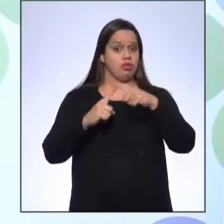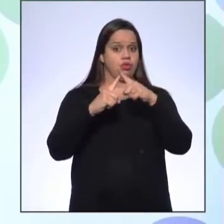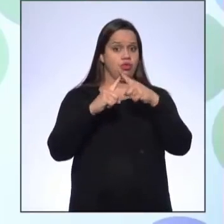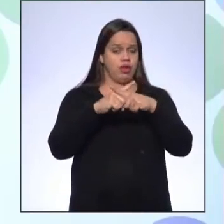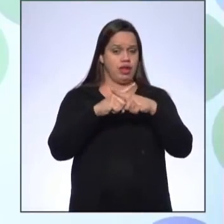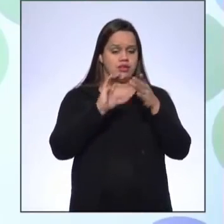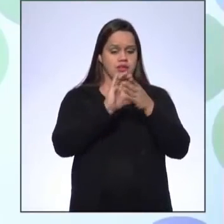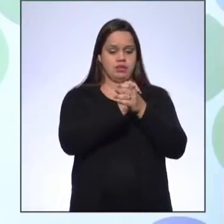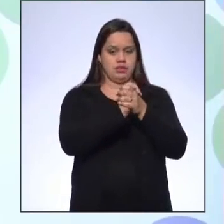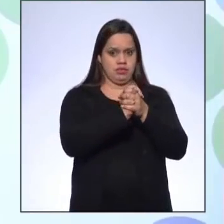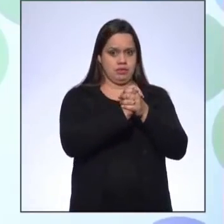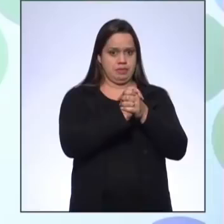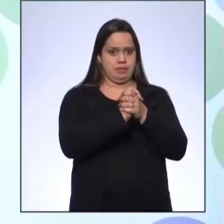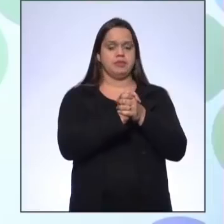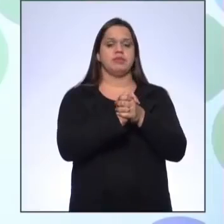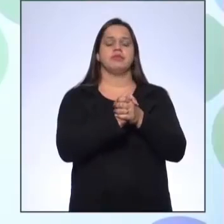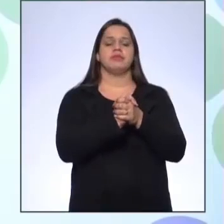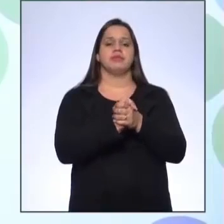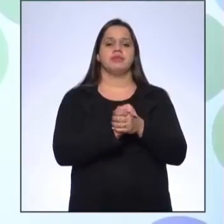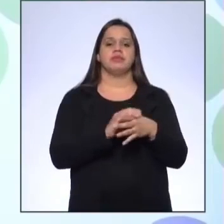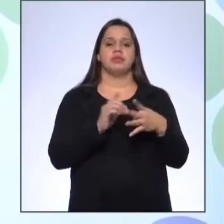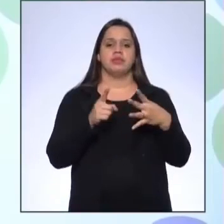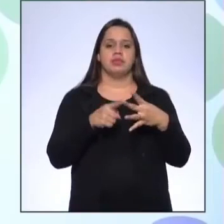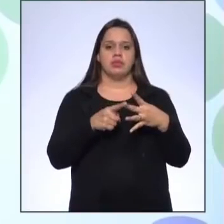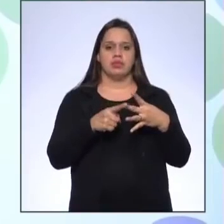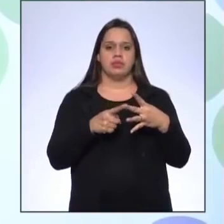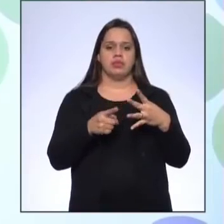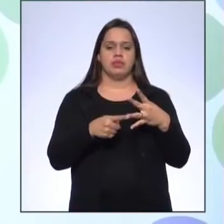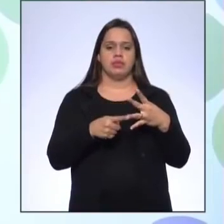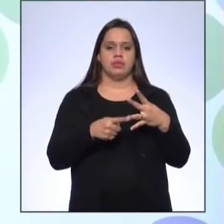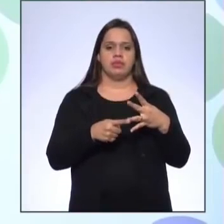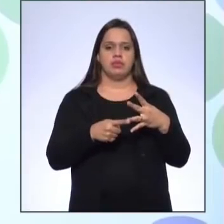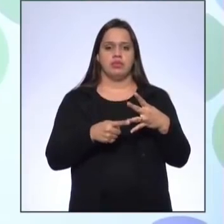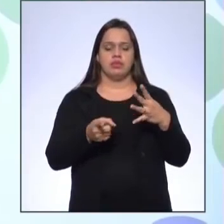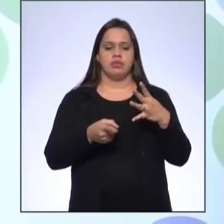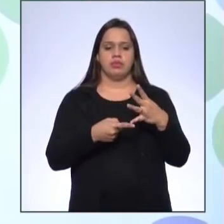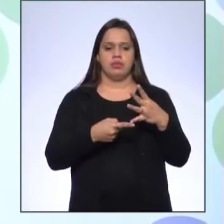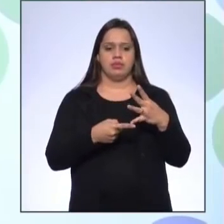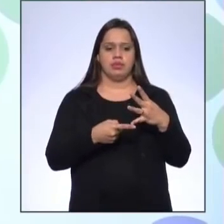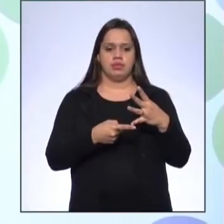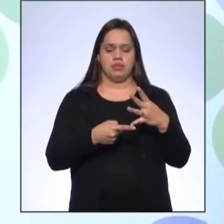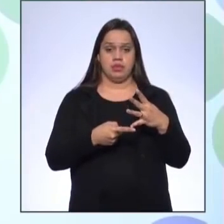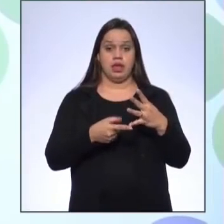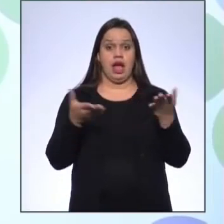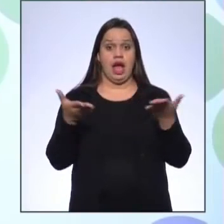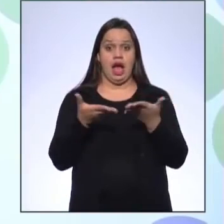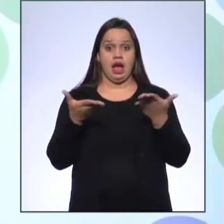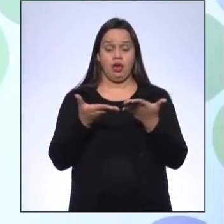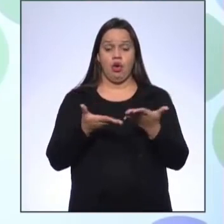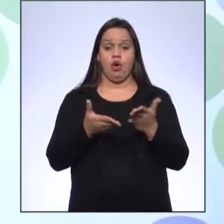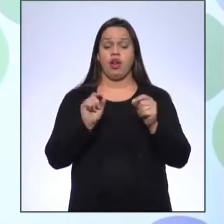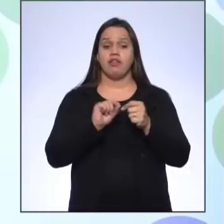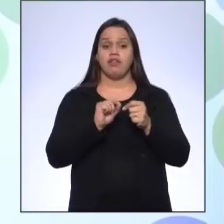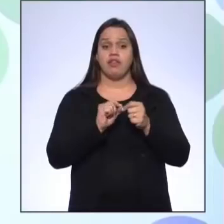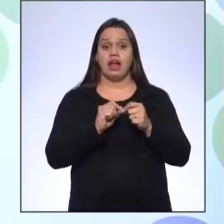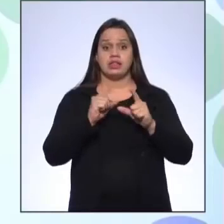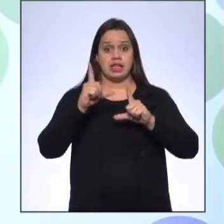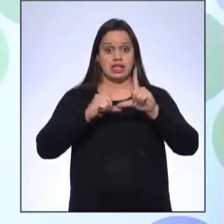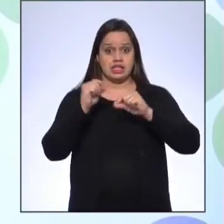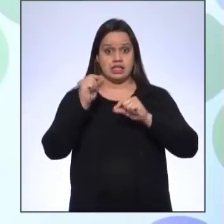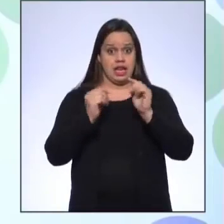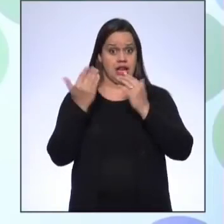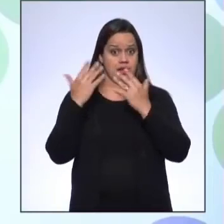grave, ó. E agora vamos passar para a palma